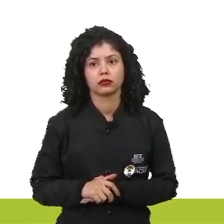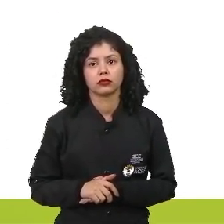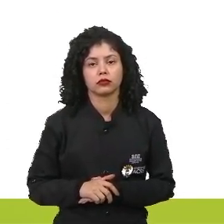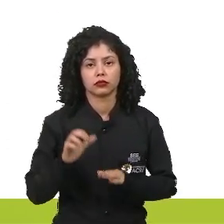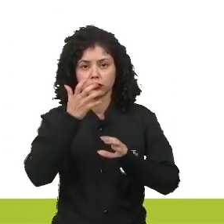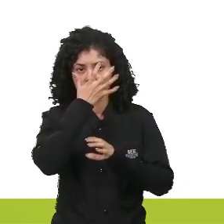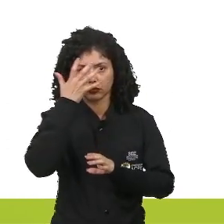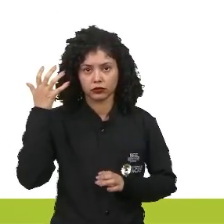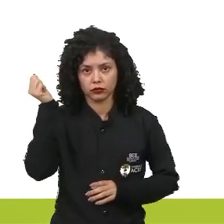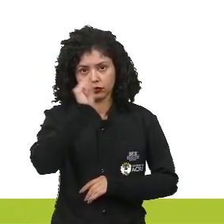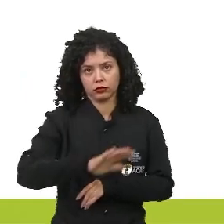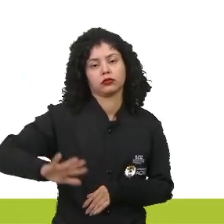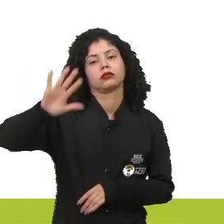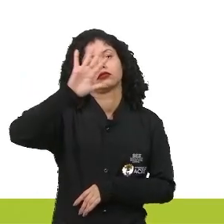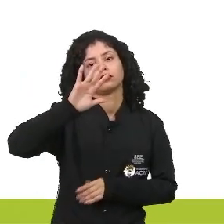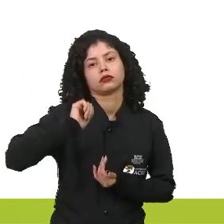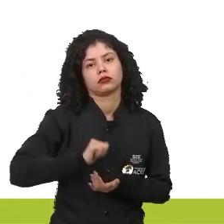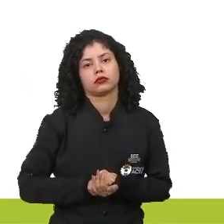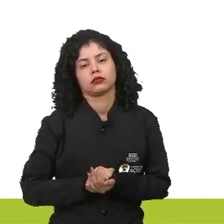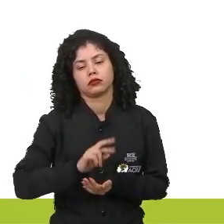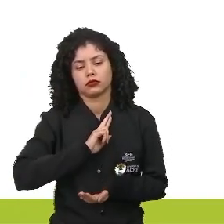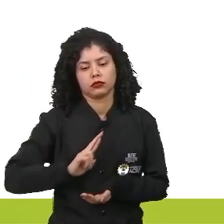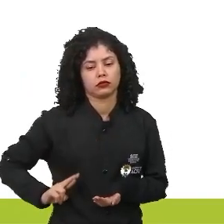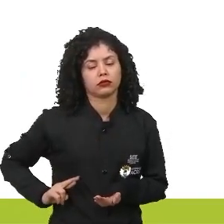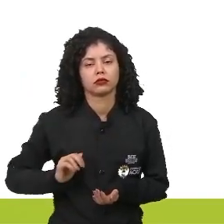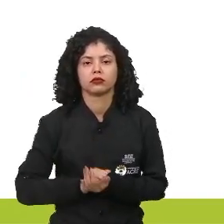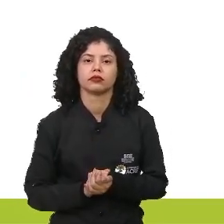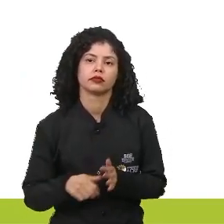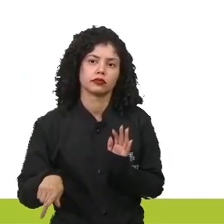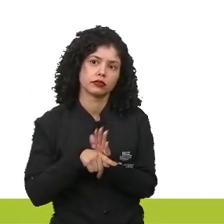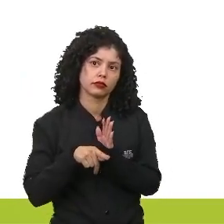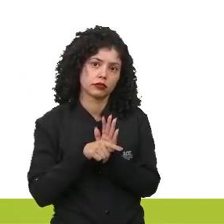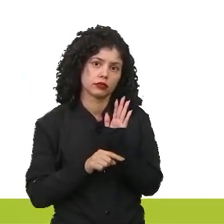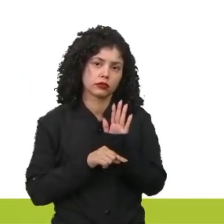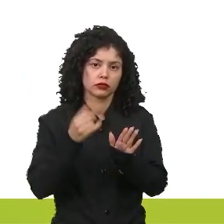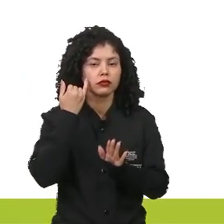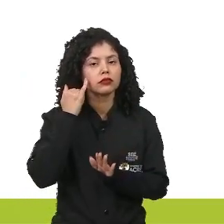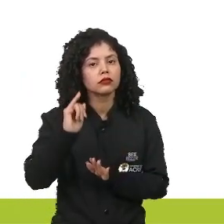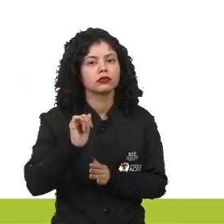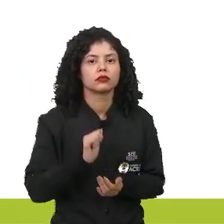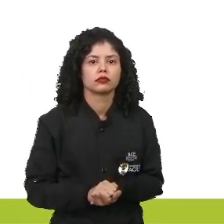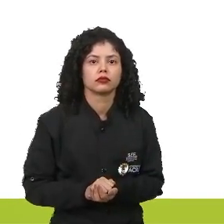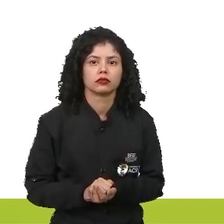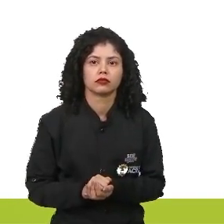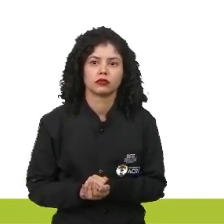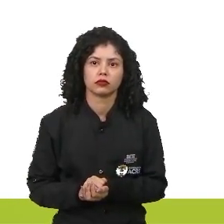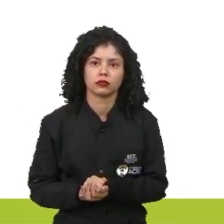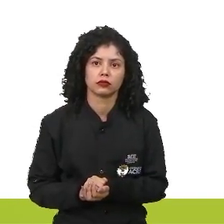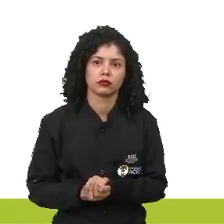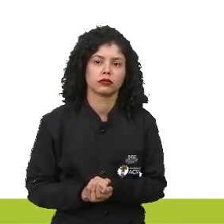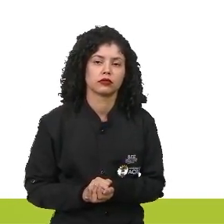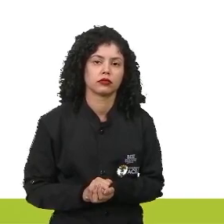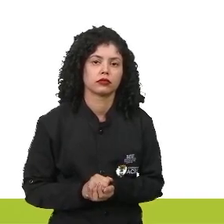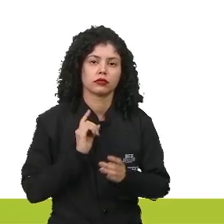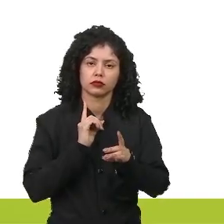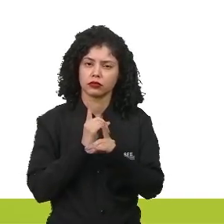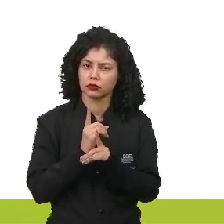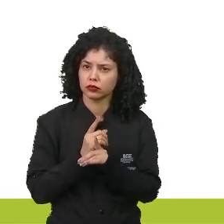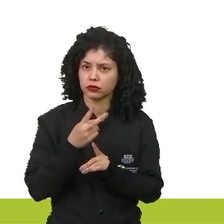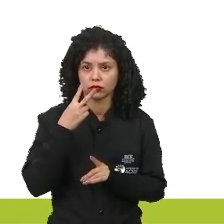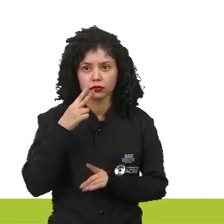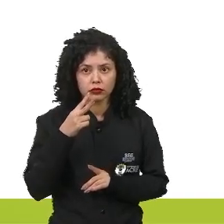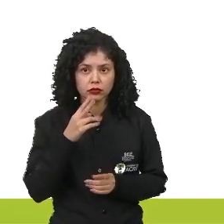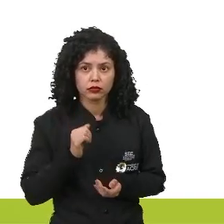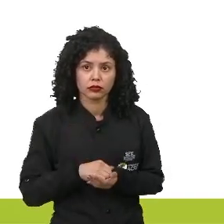caráter nacionalista e republicano da Inconfidência, evidenciado nas ideias e na atuação de Tiradentes, ou na identificação da